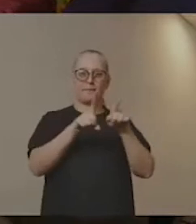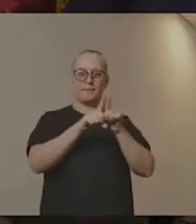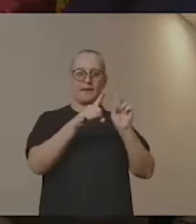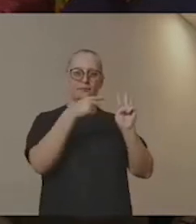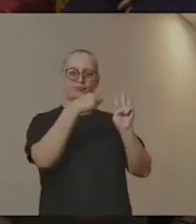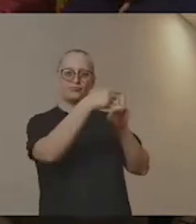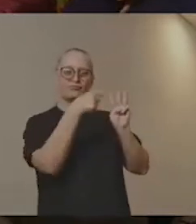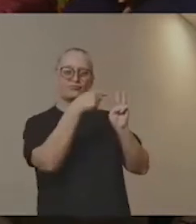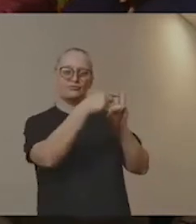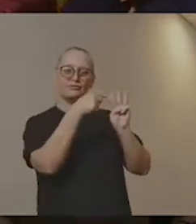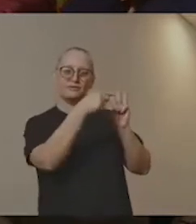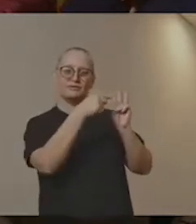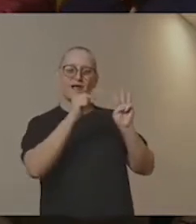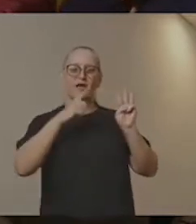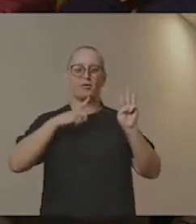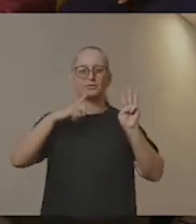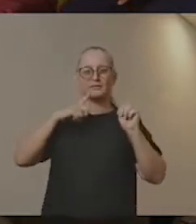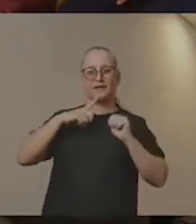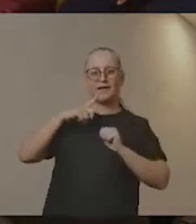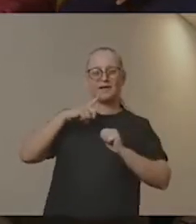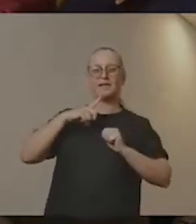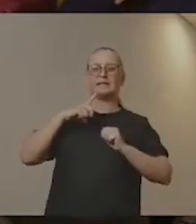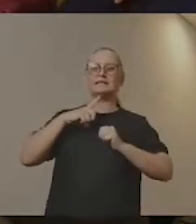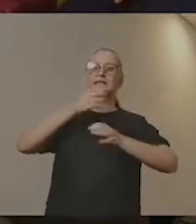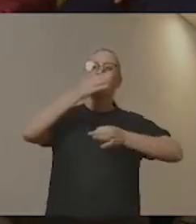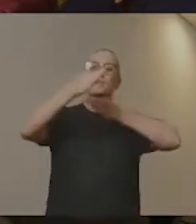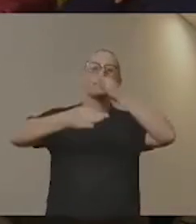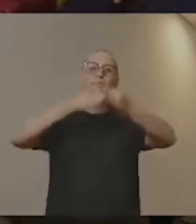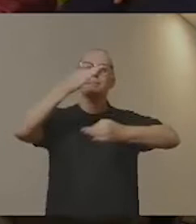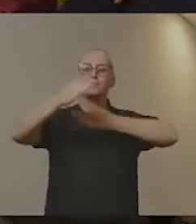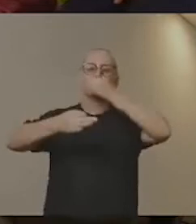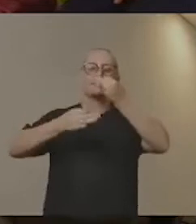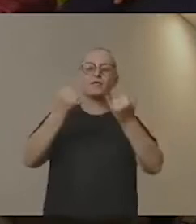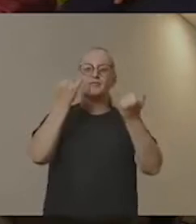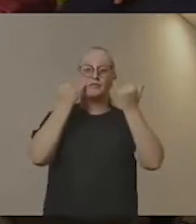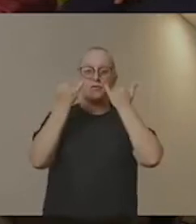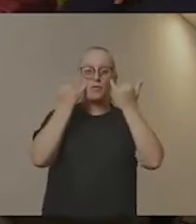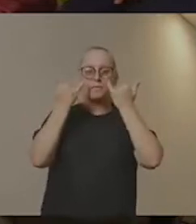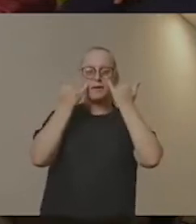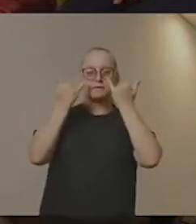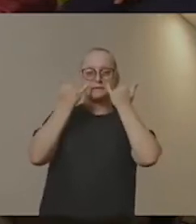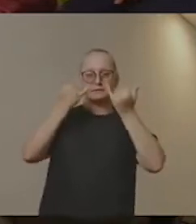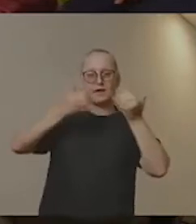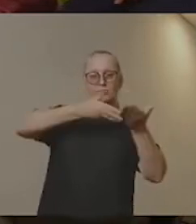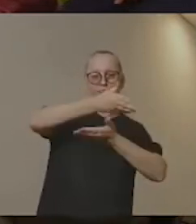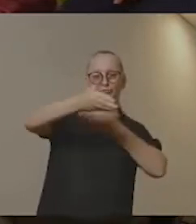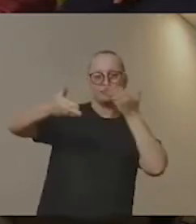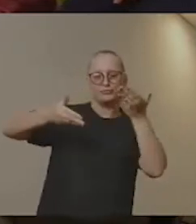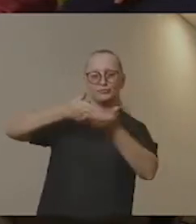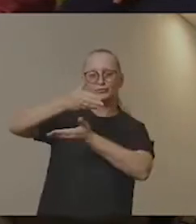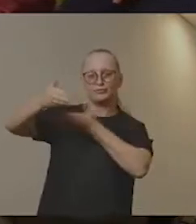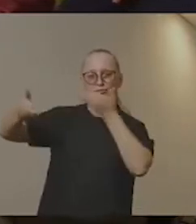muita a informação, né, o compartilhamento com vocês de que a falta de